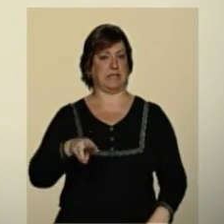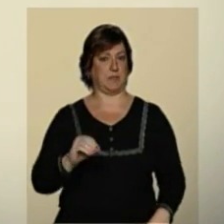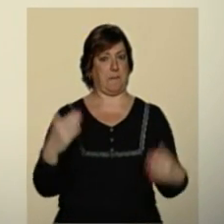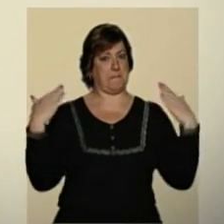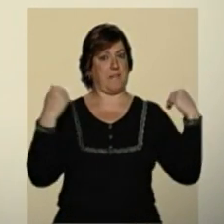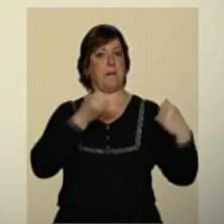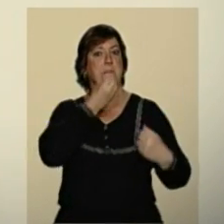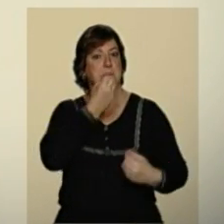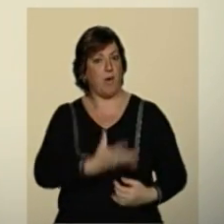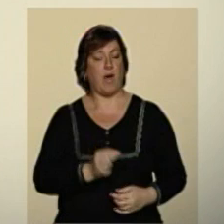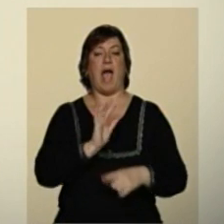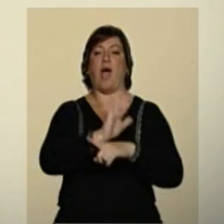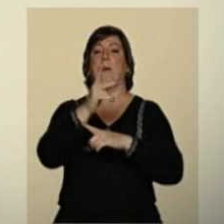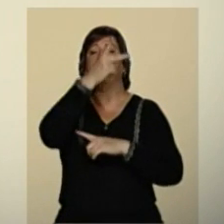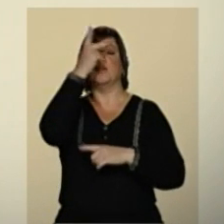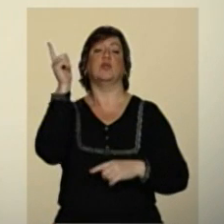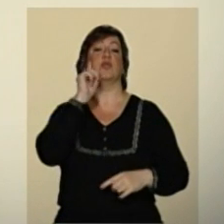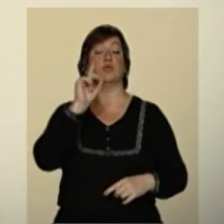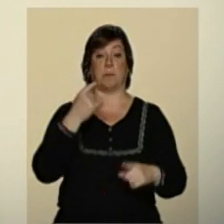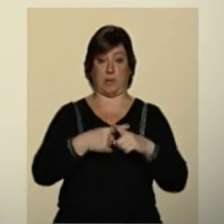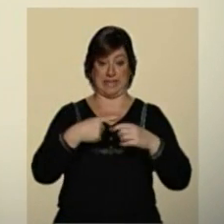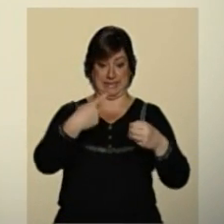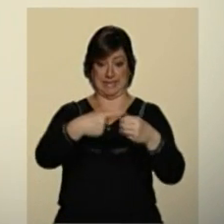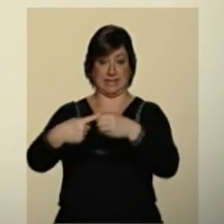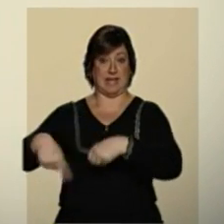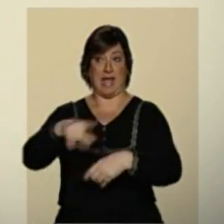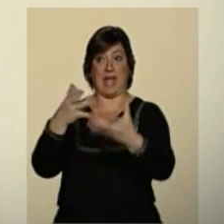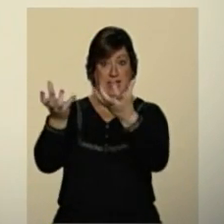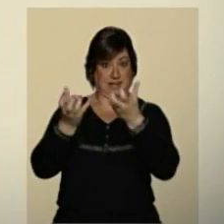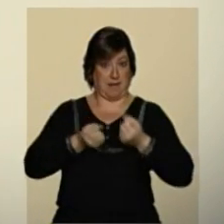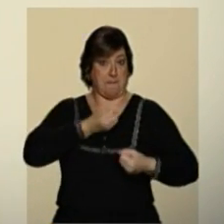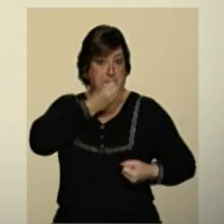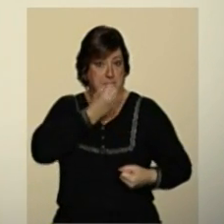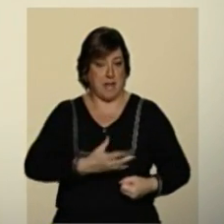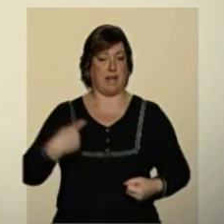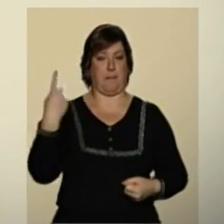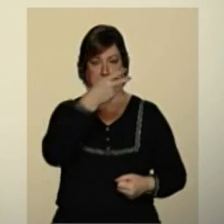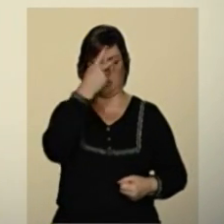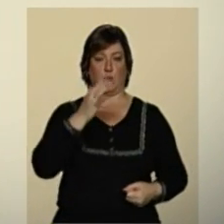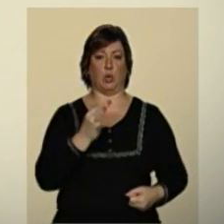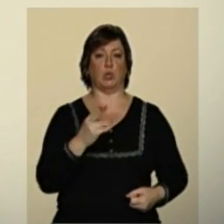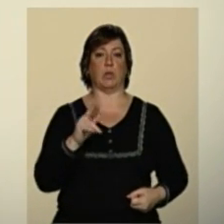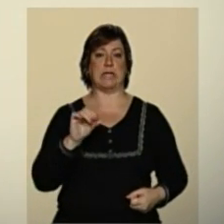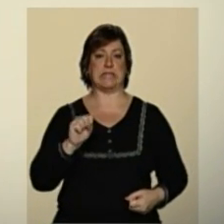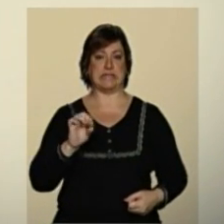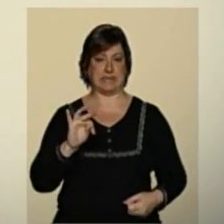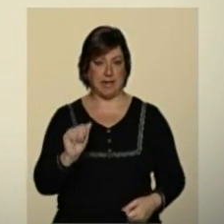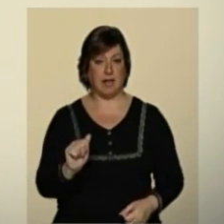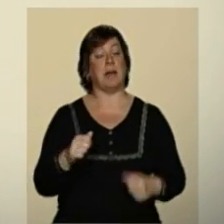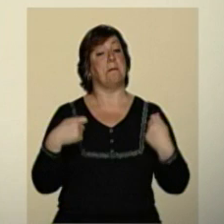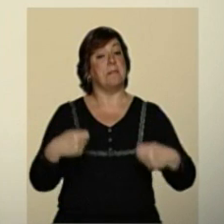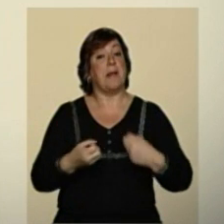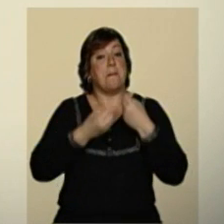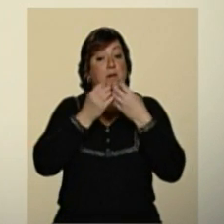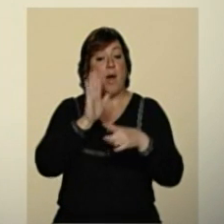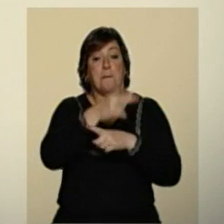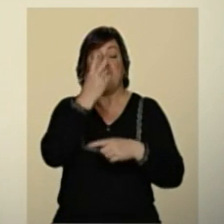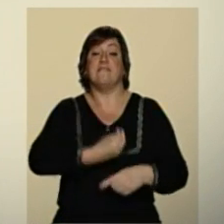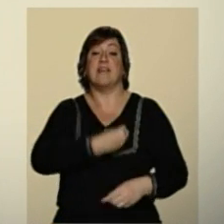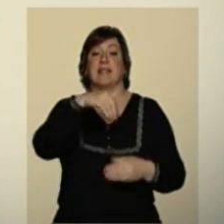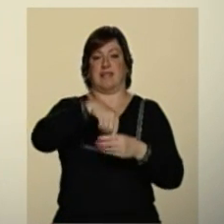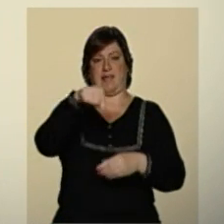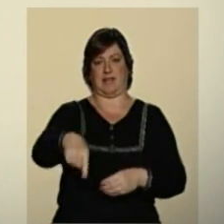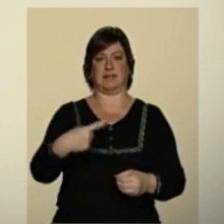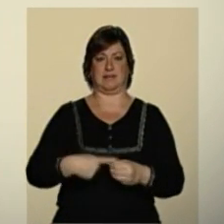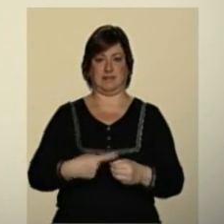população no dia a dia porque a cidade para ser boa para o turista tem de ser boa para quem vive nela só no ano